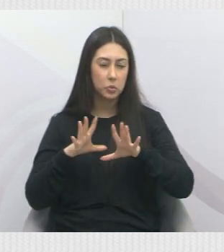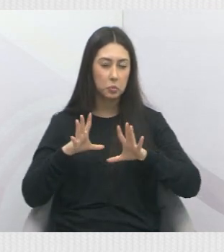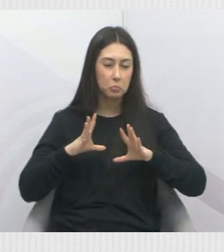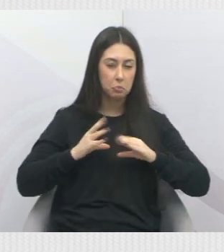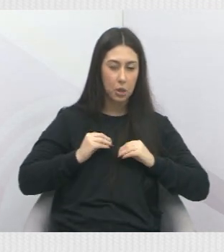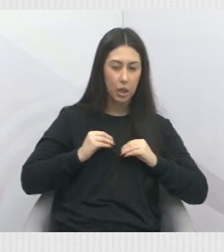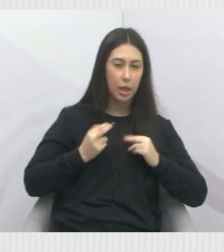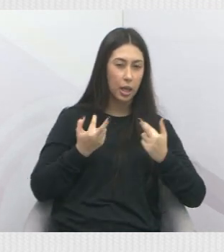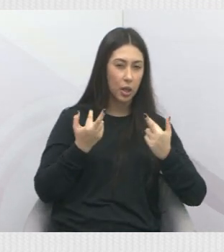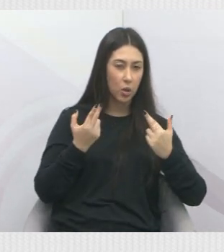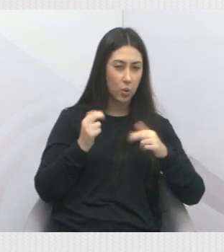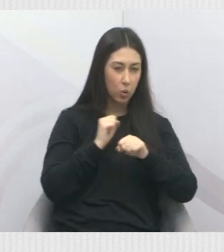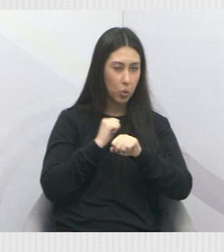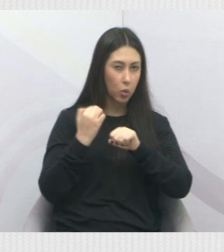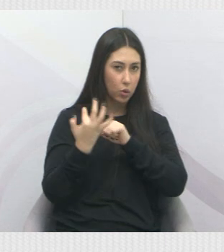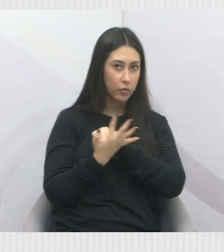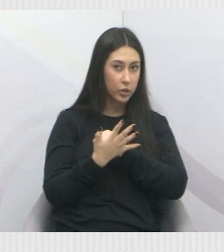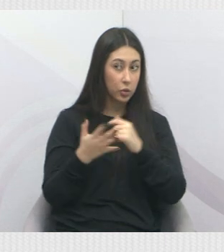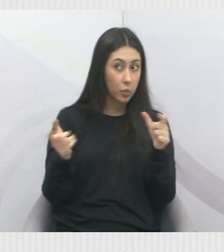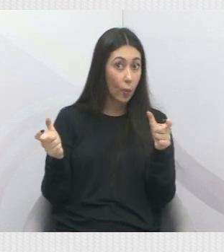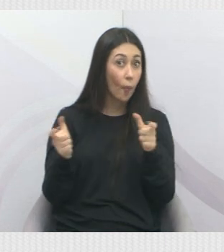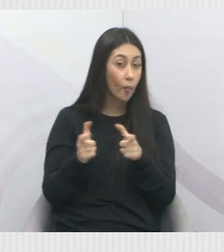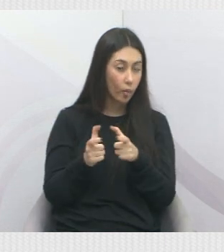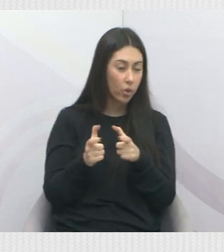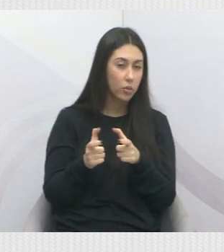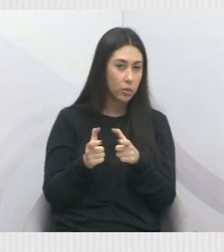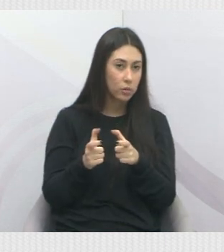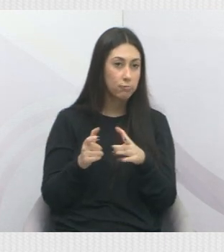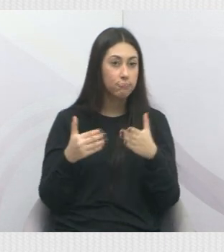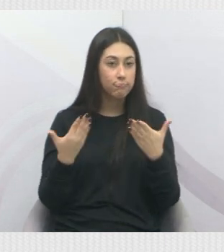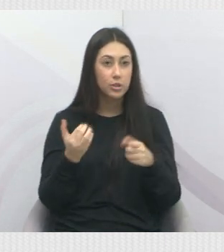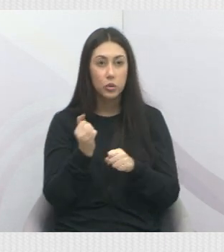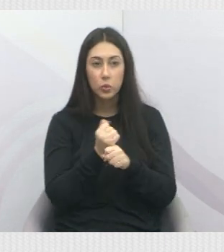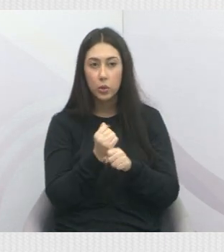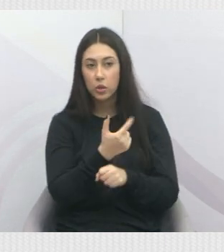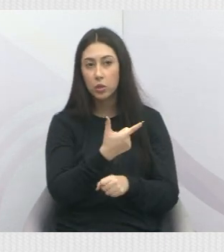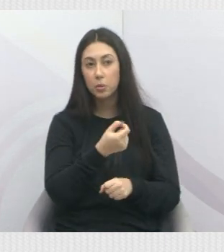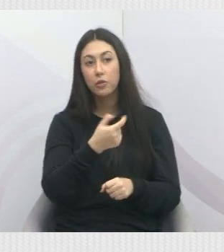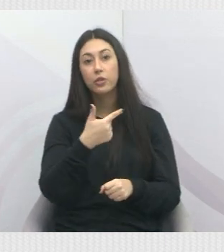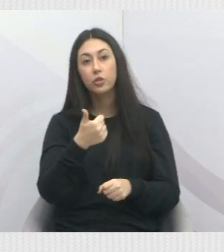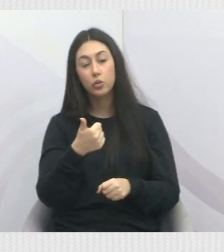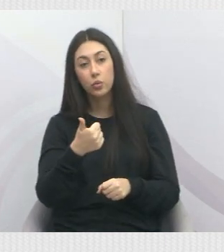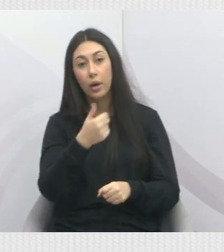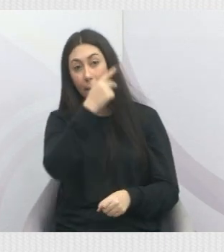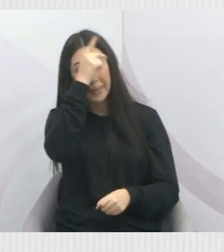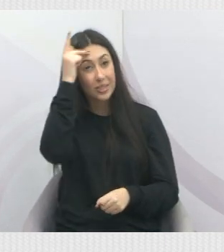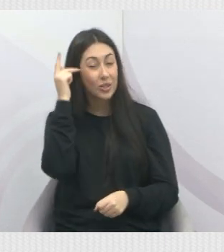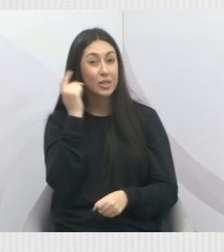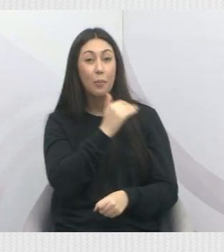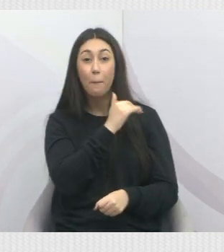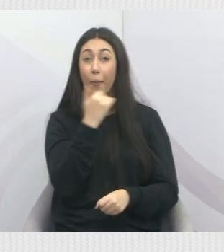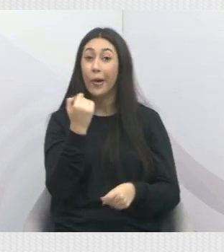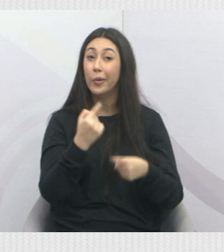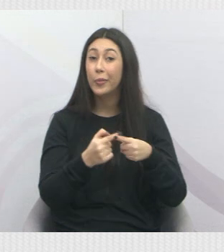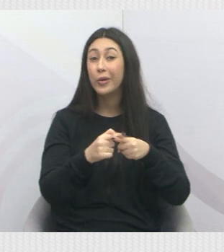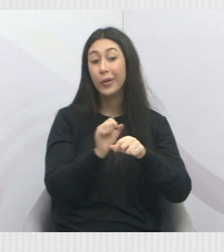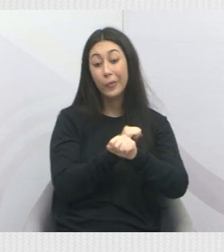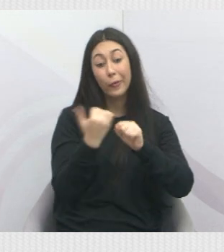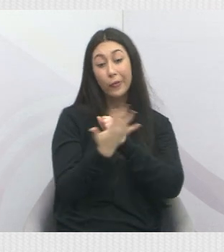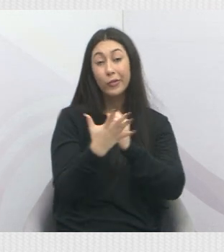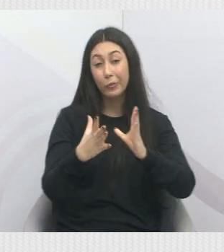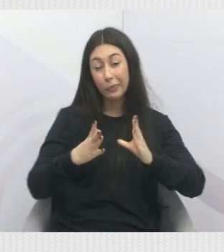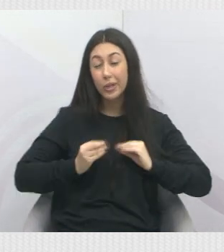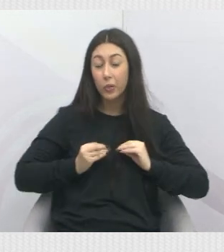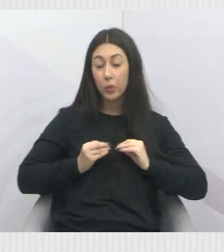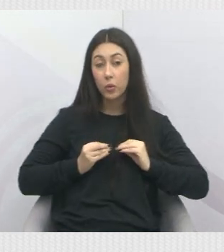que inclui o Covid. Então, em 2021, a maior parte das pessoas morreram por Covid, né? E